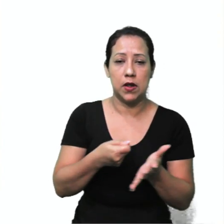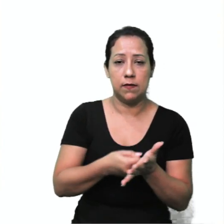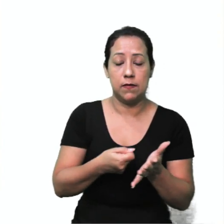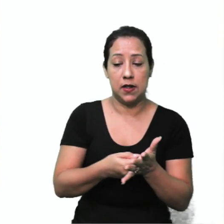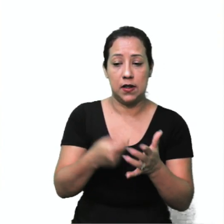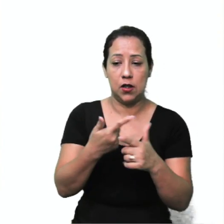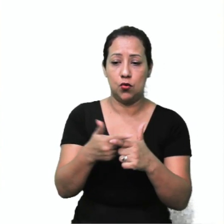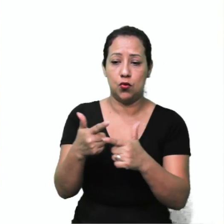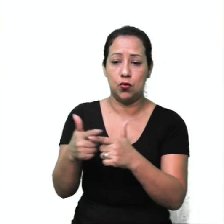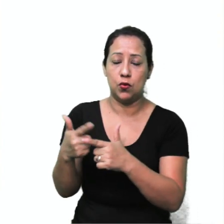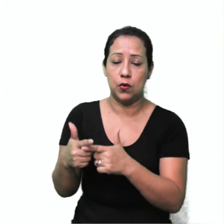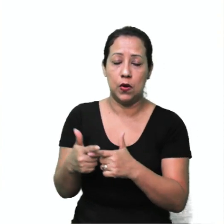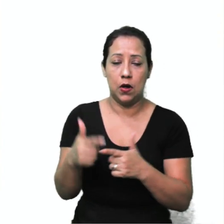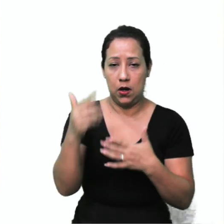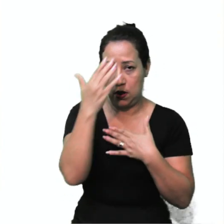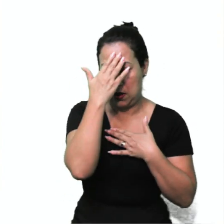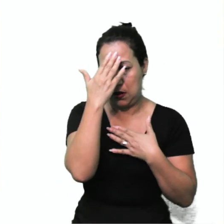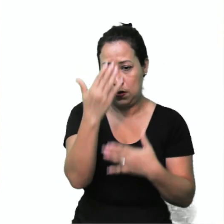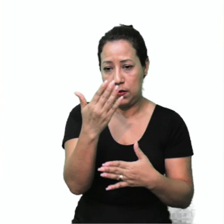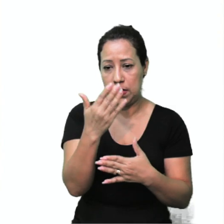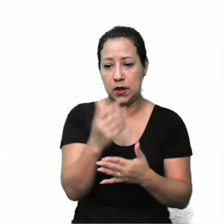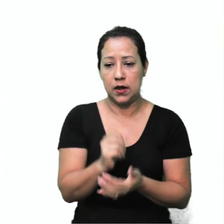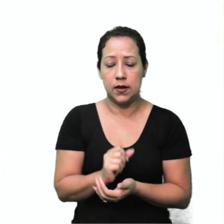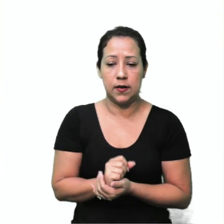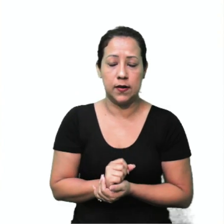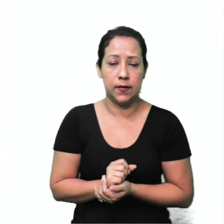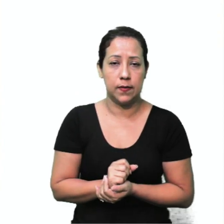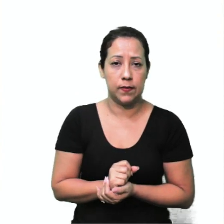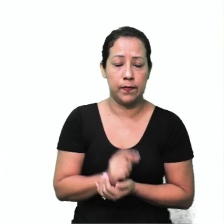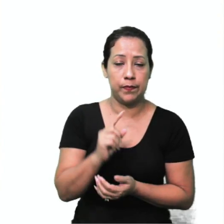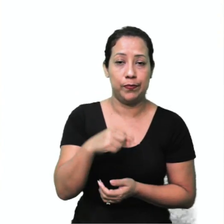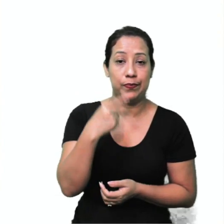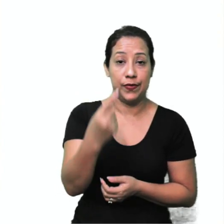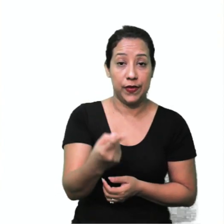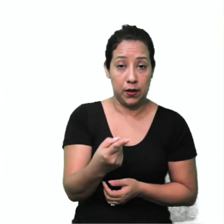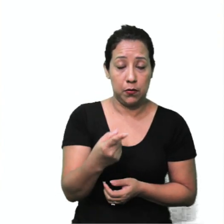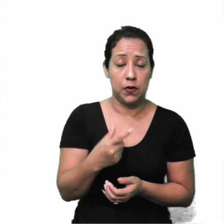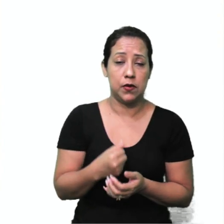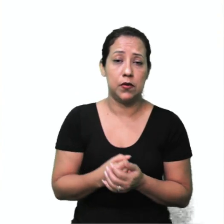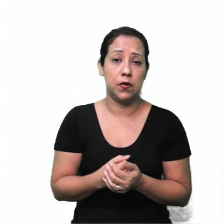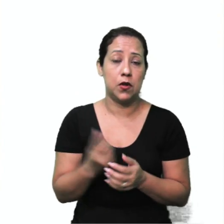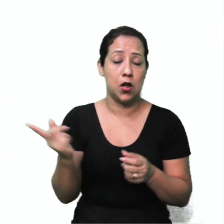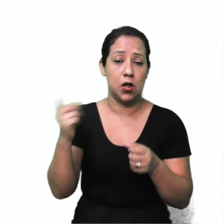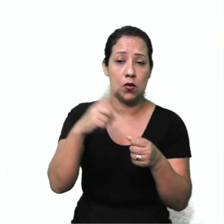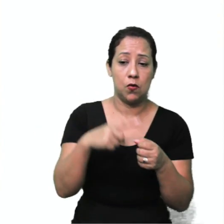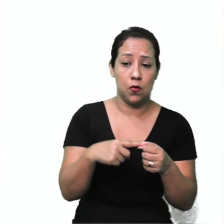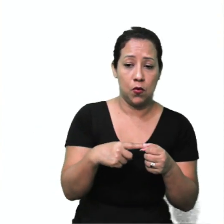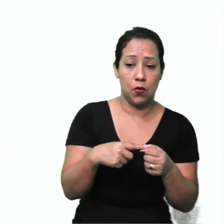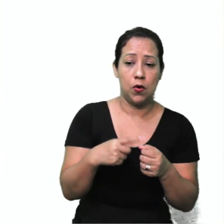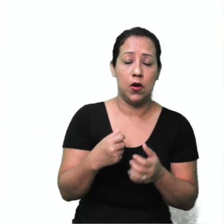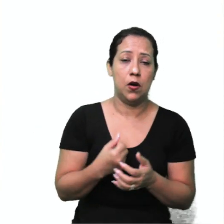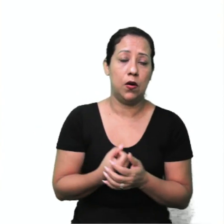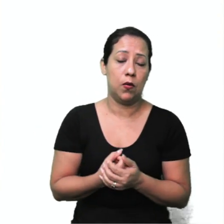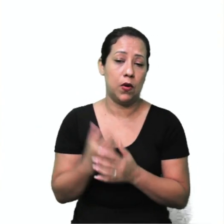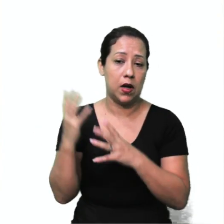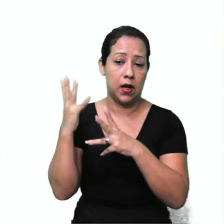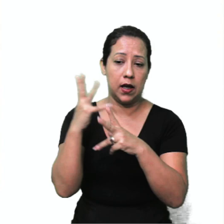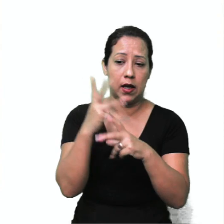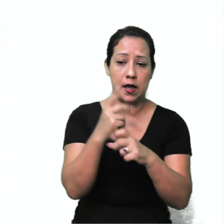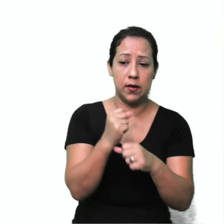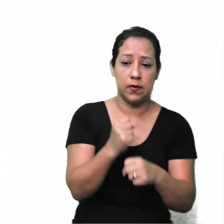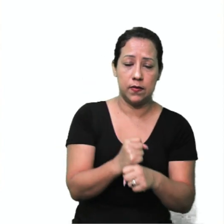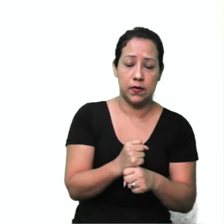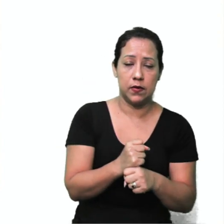dificuldades. Muito obrigado e daqui a pouco eu retorno com aquela